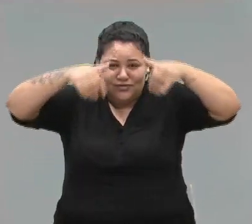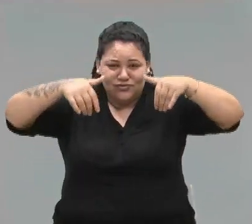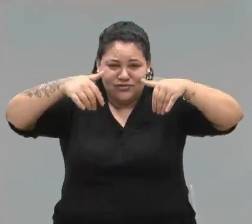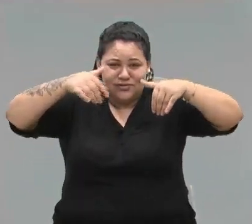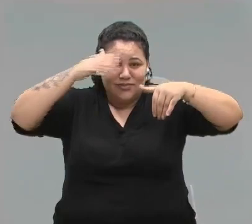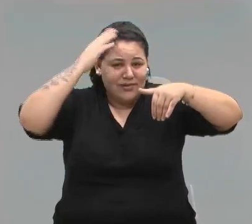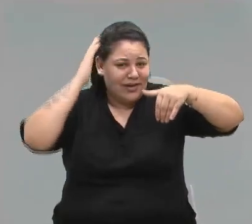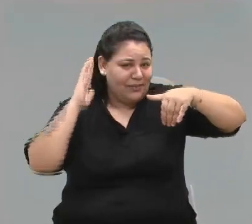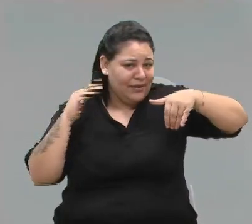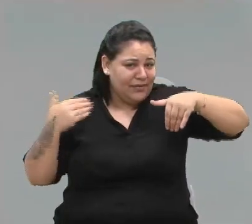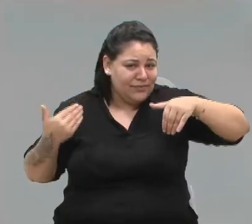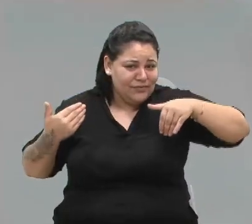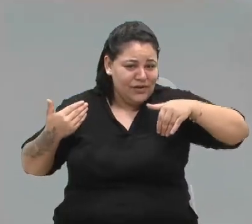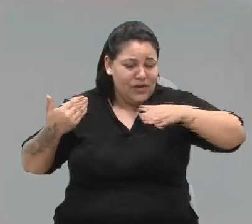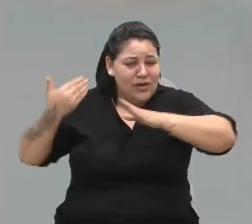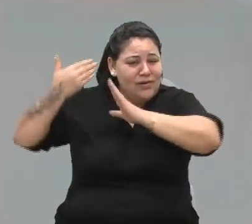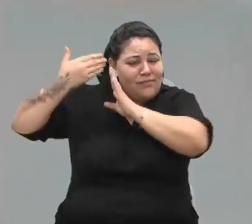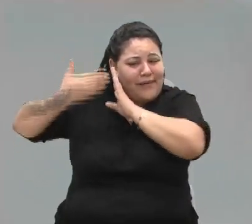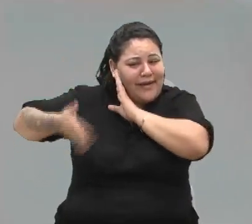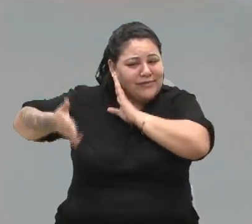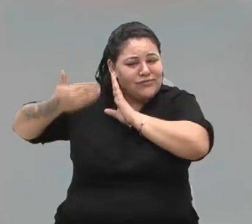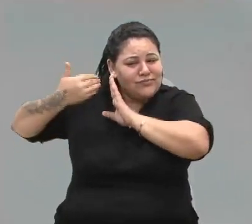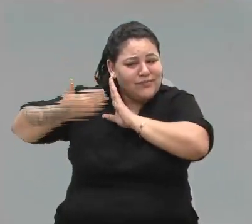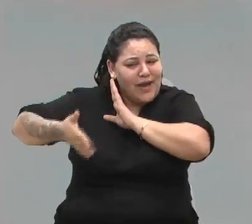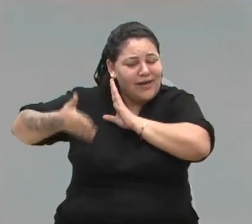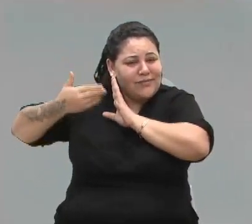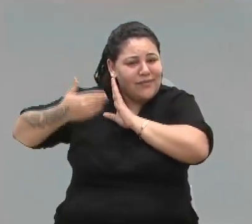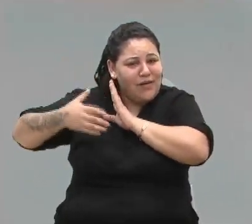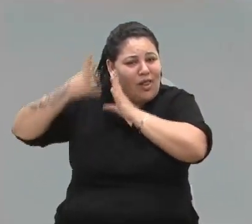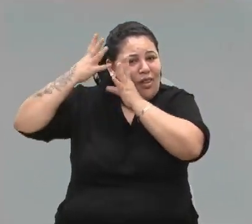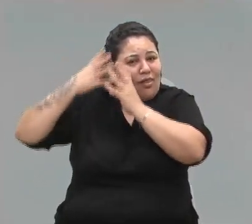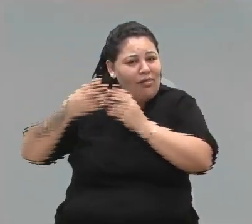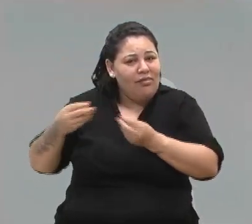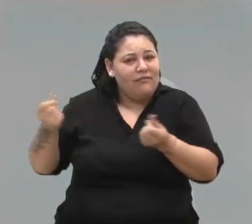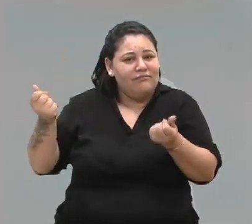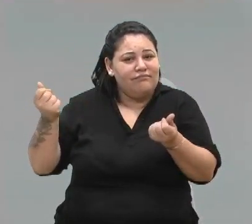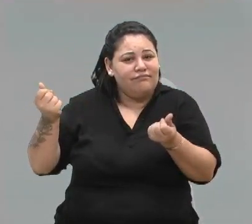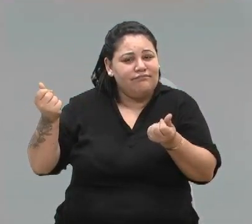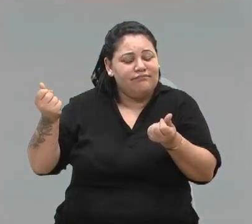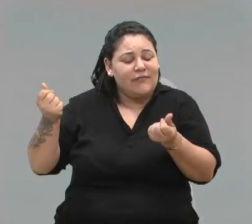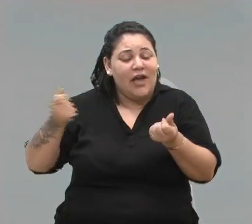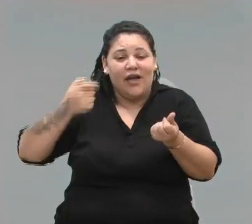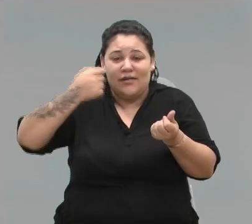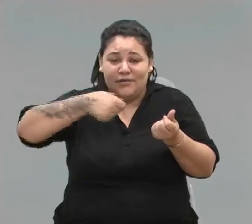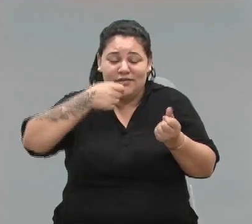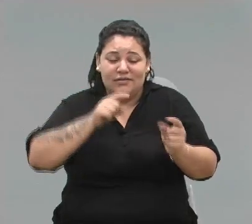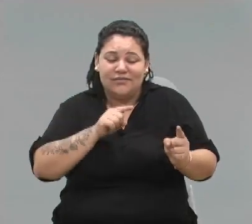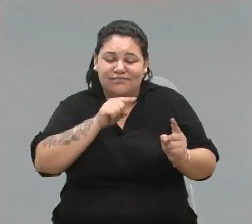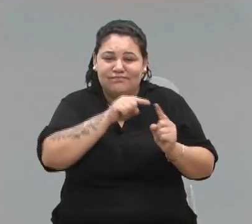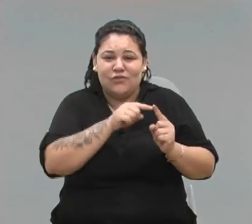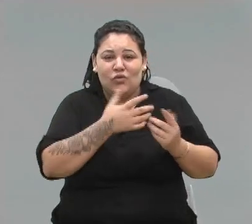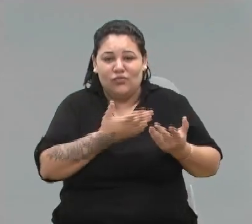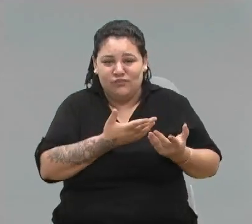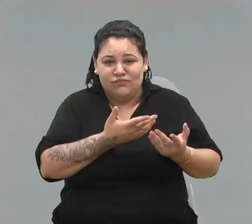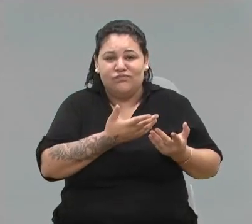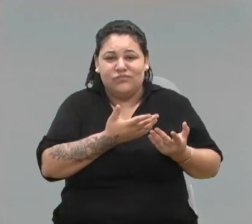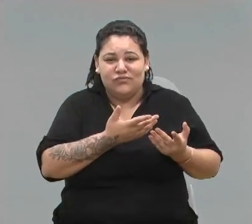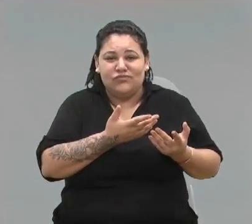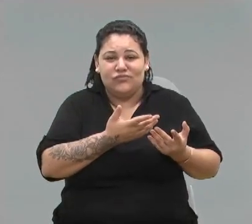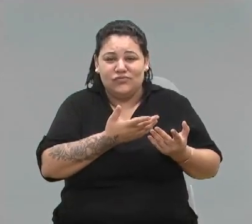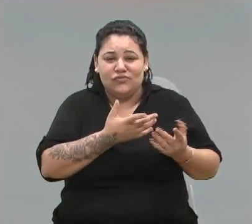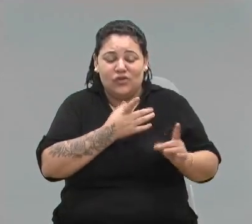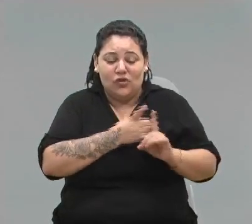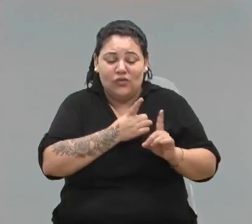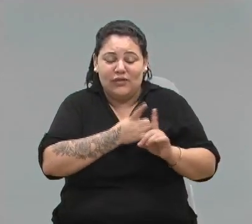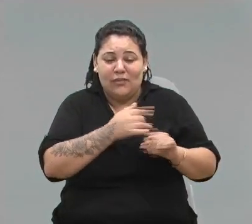isso, buscam-se alternativas para lidar com a queda dos fios. Afinal, perder cabelo